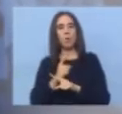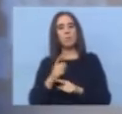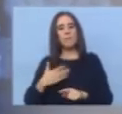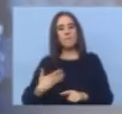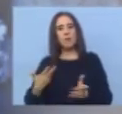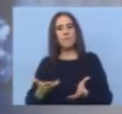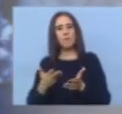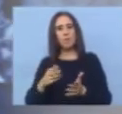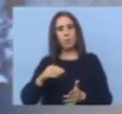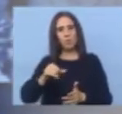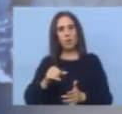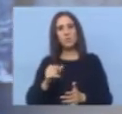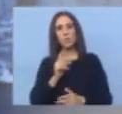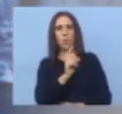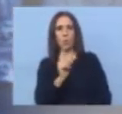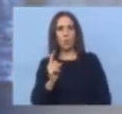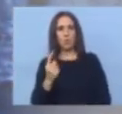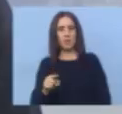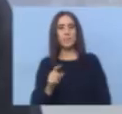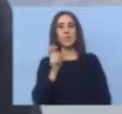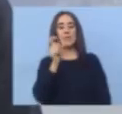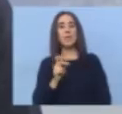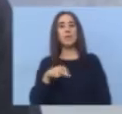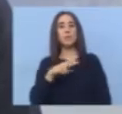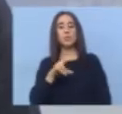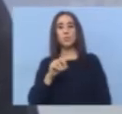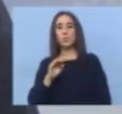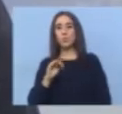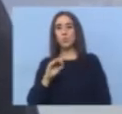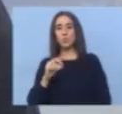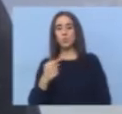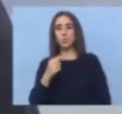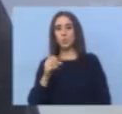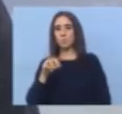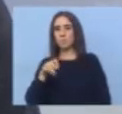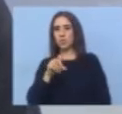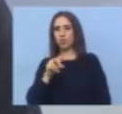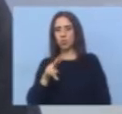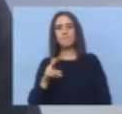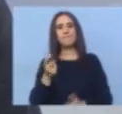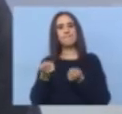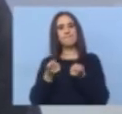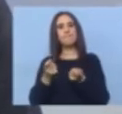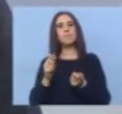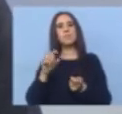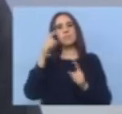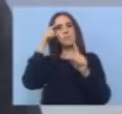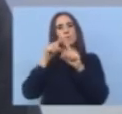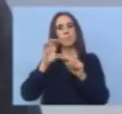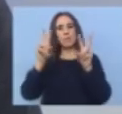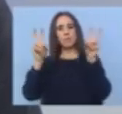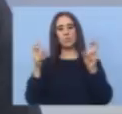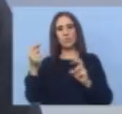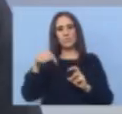os locais onde são enviados. António Soutomaior é o coordenador nacional da Missão País e está hoje no programa Eclésia para